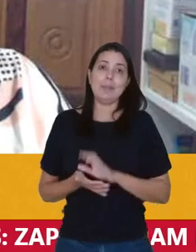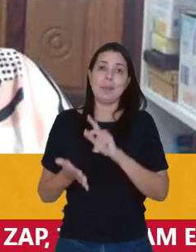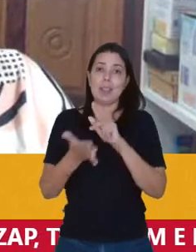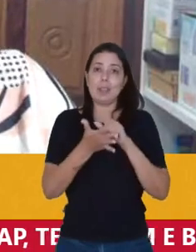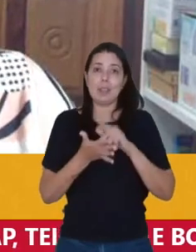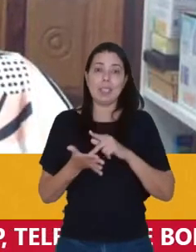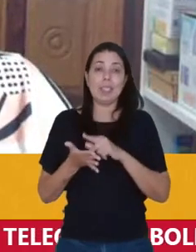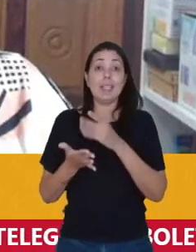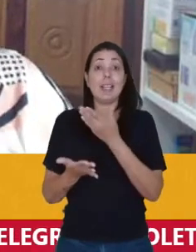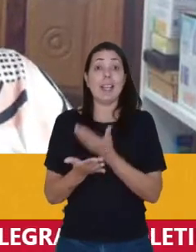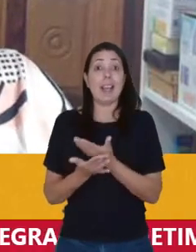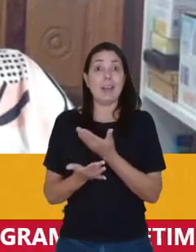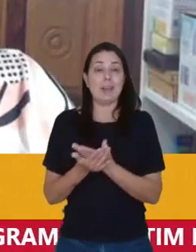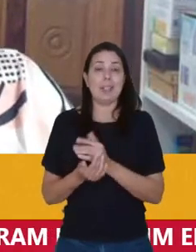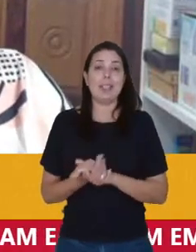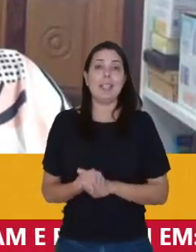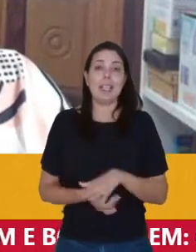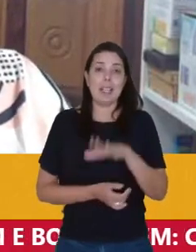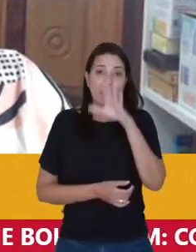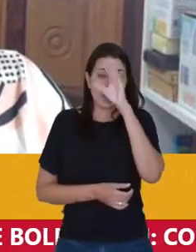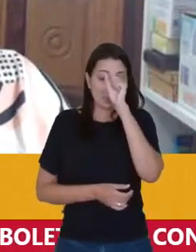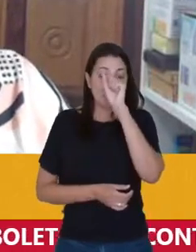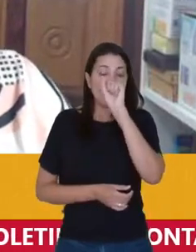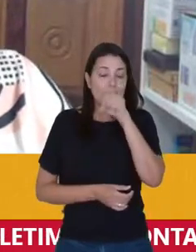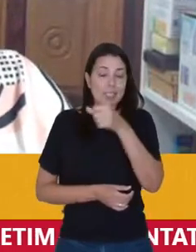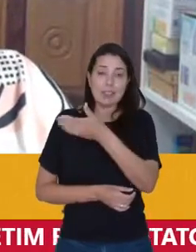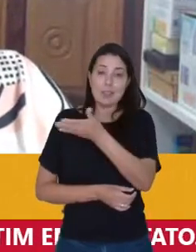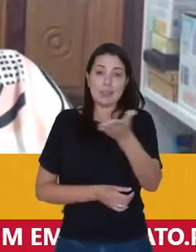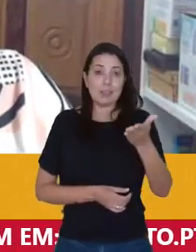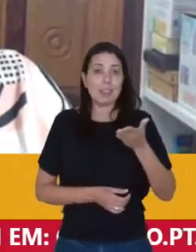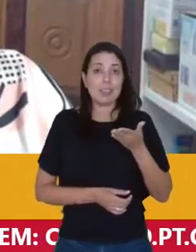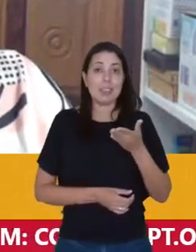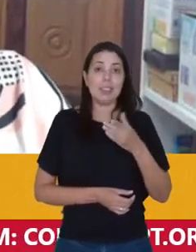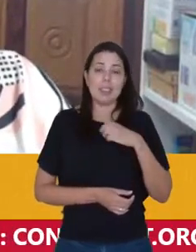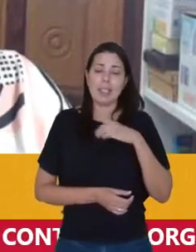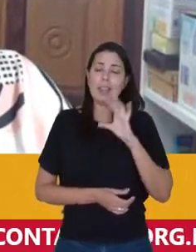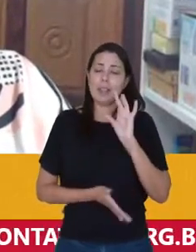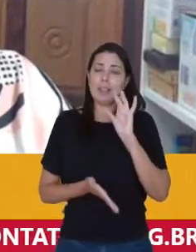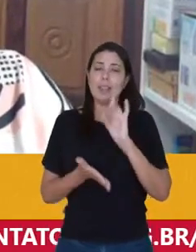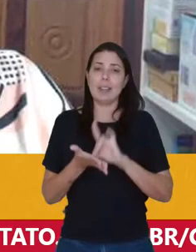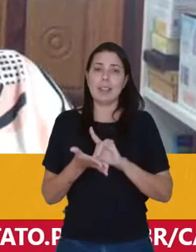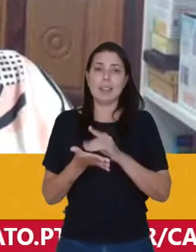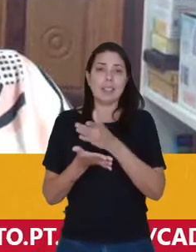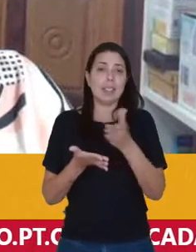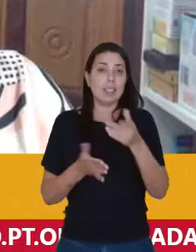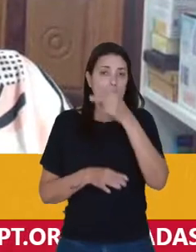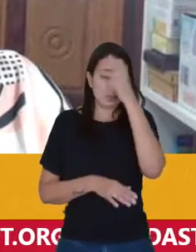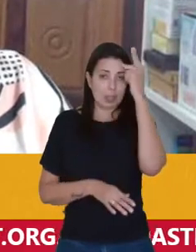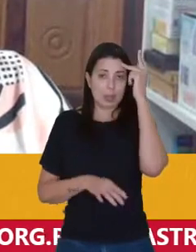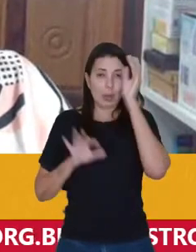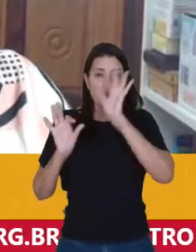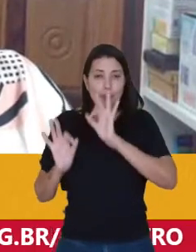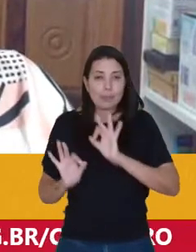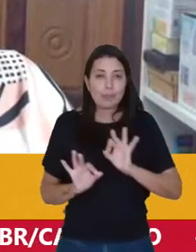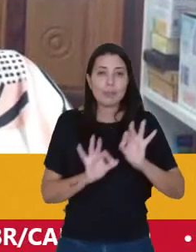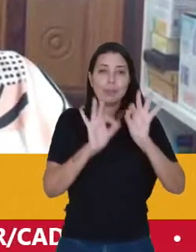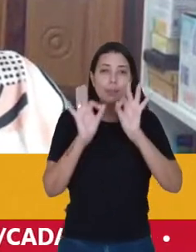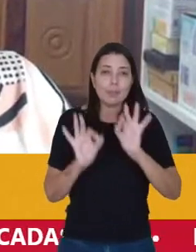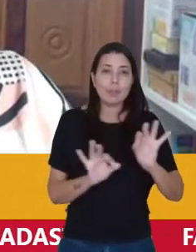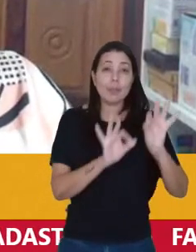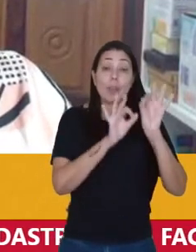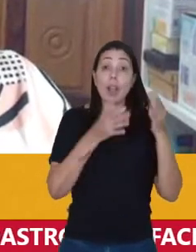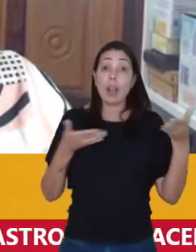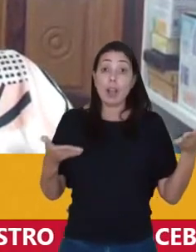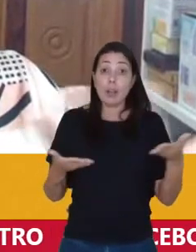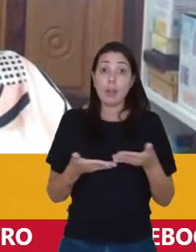verdadeira aula. Aprendi muito com vocês e tenho certeza de que as pessoas que nos assistem